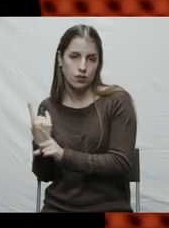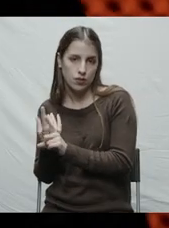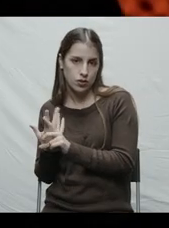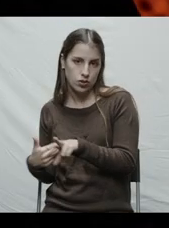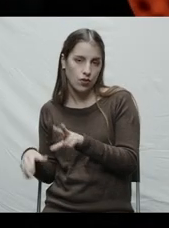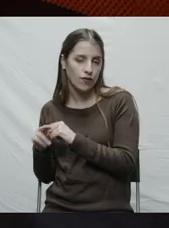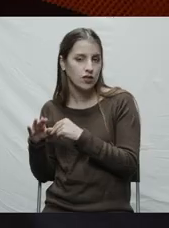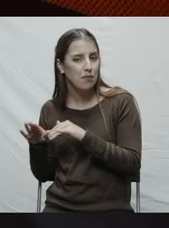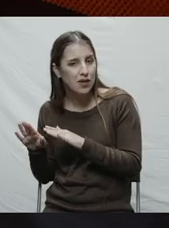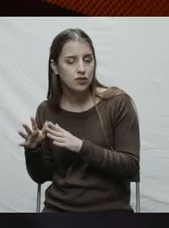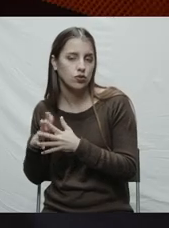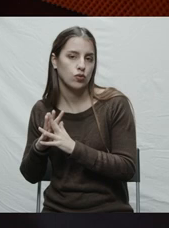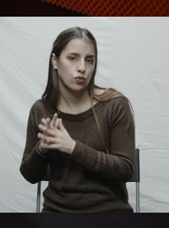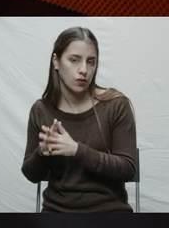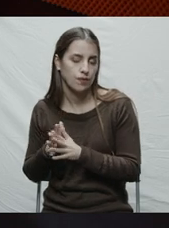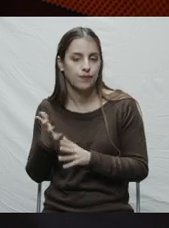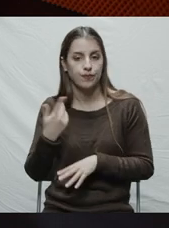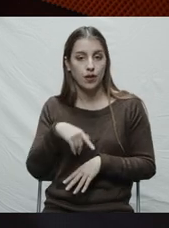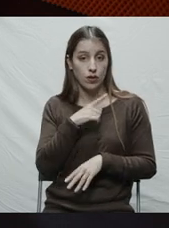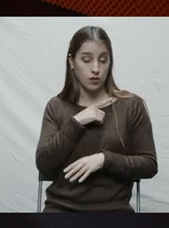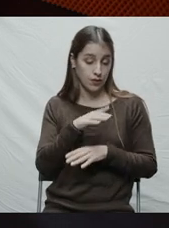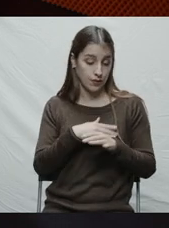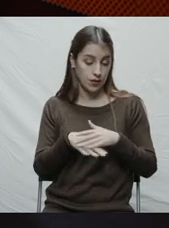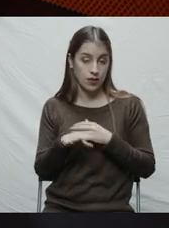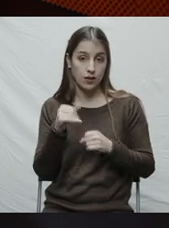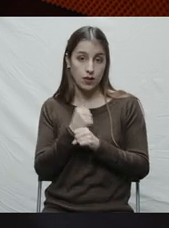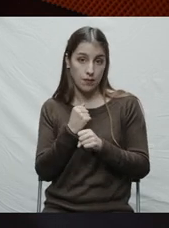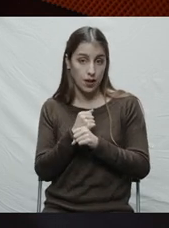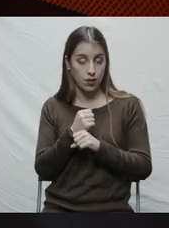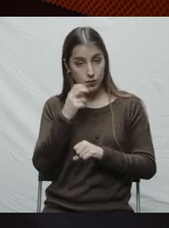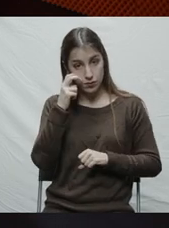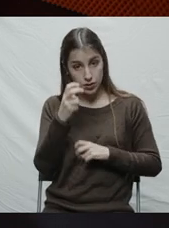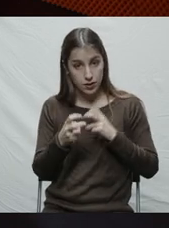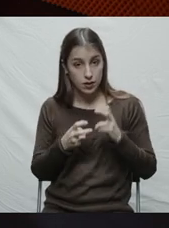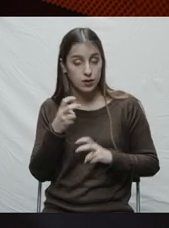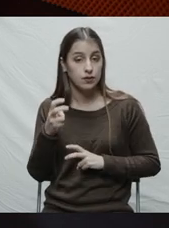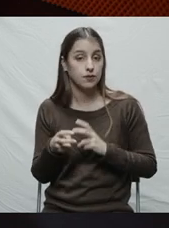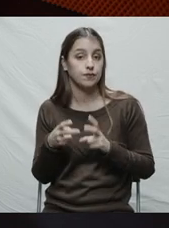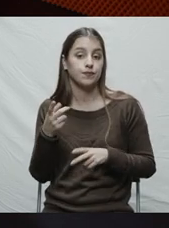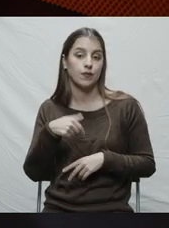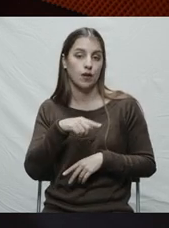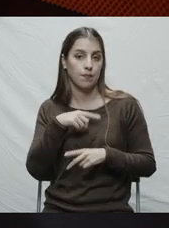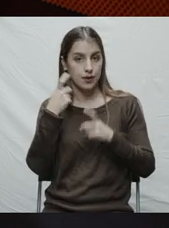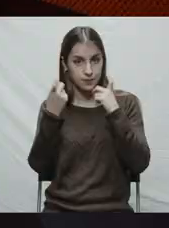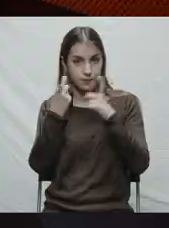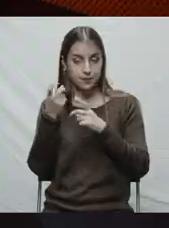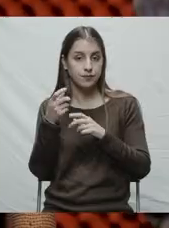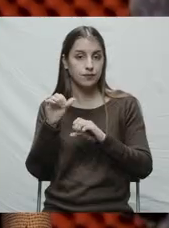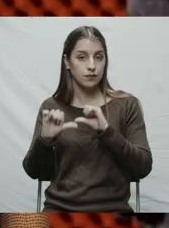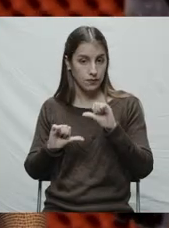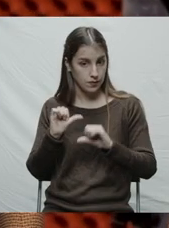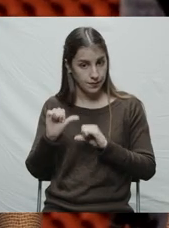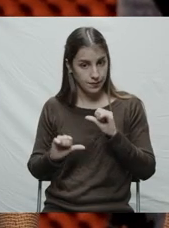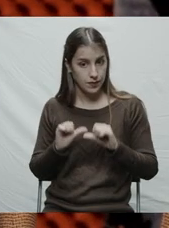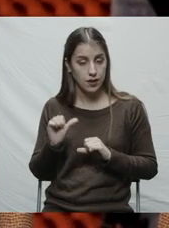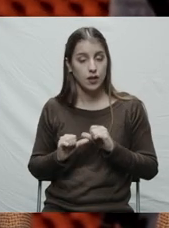estruturadas. Ok. Nós tínhamos, quando nós estávamos a fazer esse trabalho mais de pesquisa, a pensar mais num grupo de pesquisa, num laboratório, ou seja, num sítio